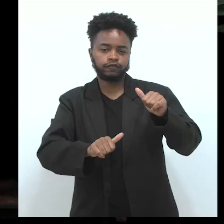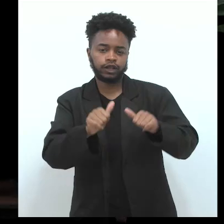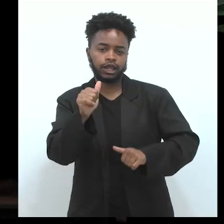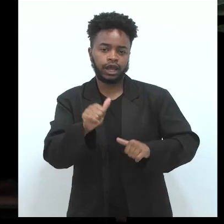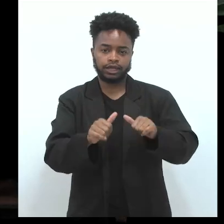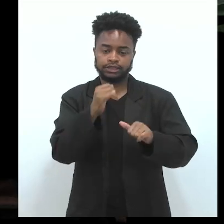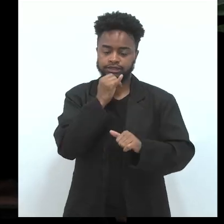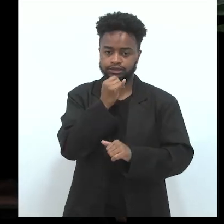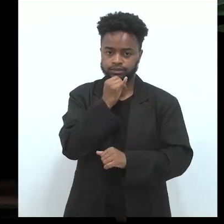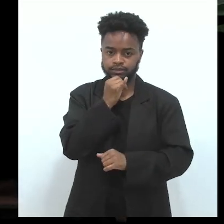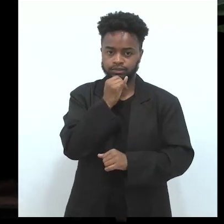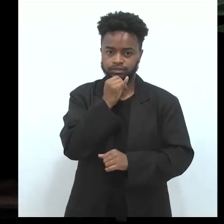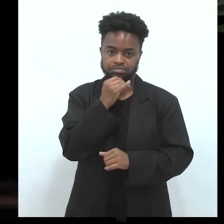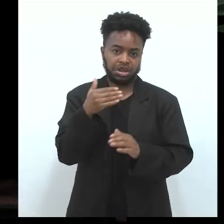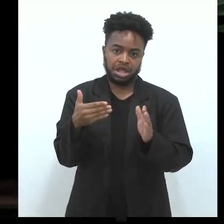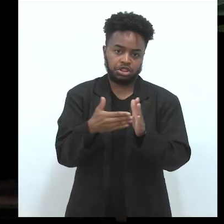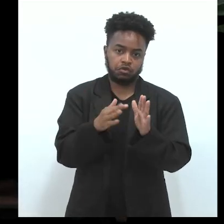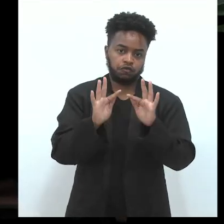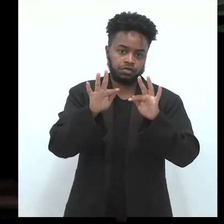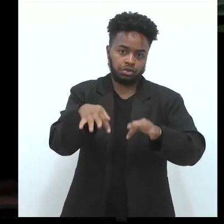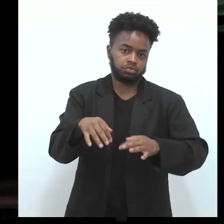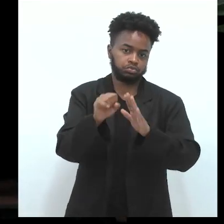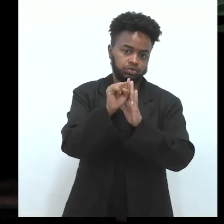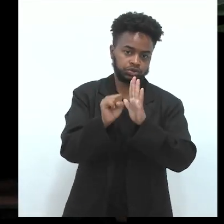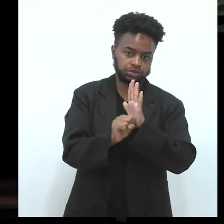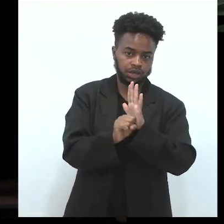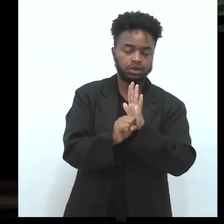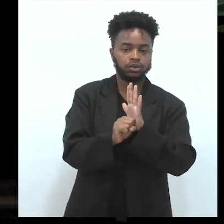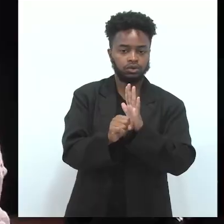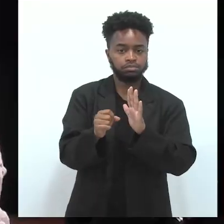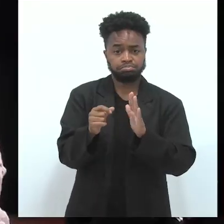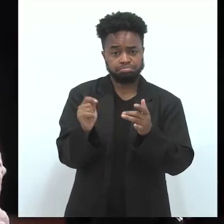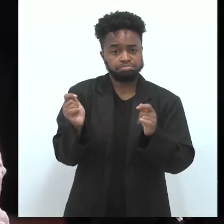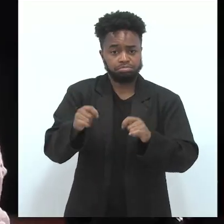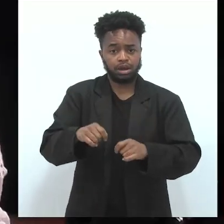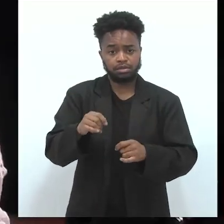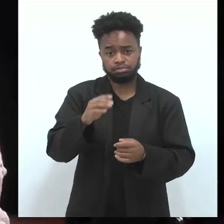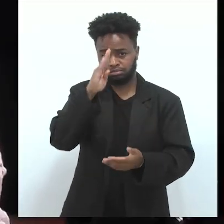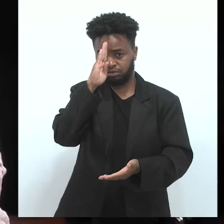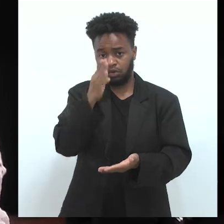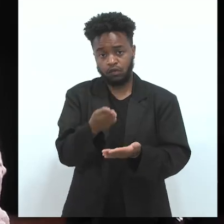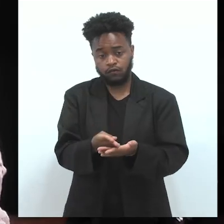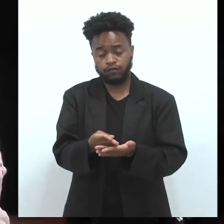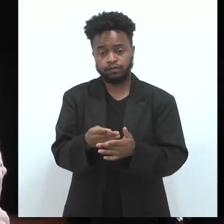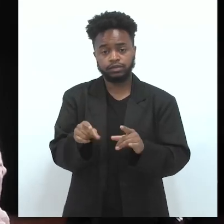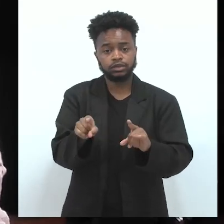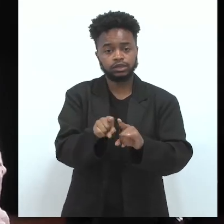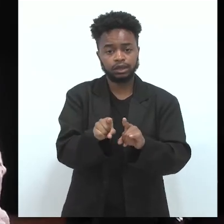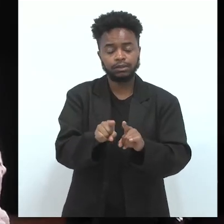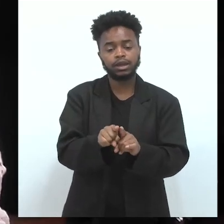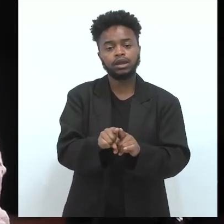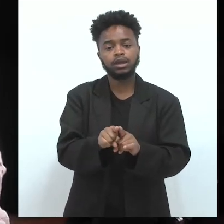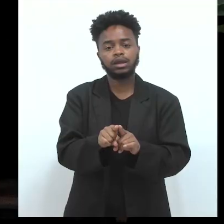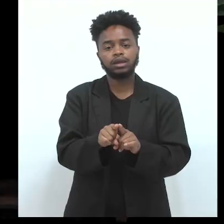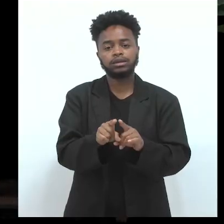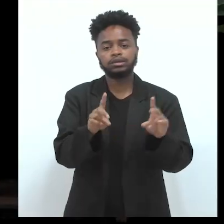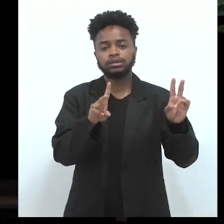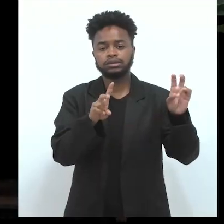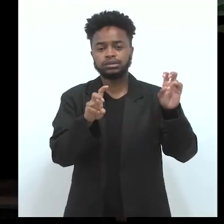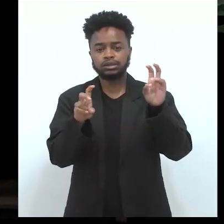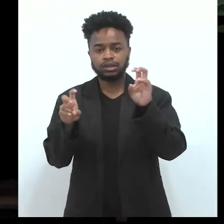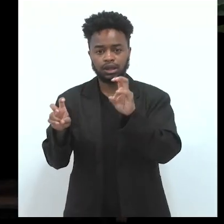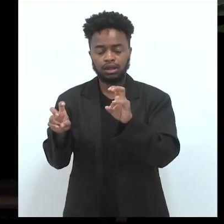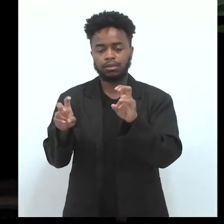projeções. Podemos fazer projeções até o final do século, por exemplo, com bastante confiança, e a tendência é que esse tipo